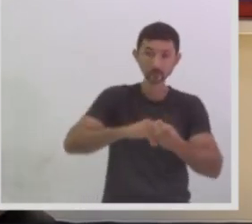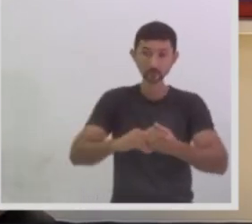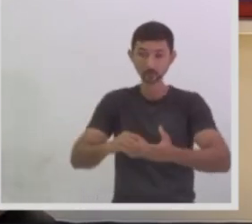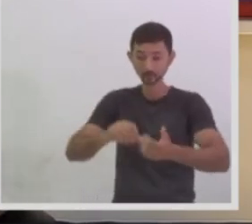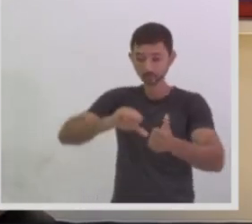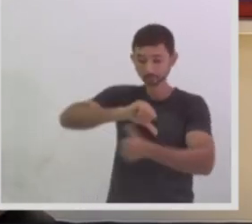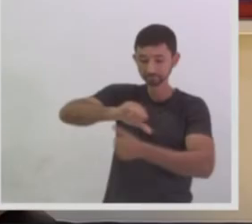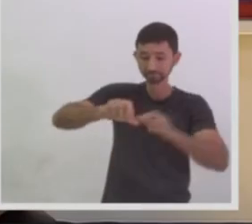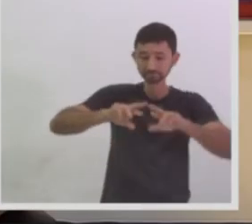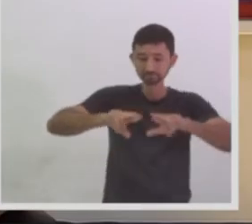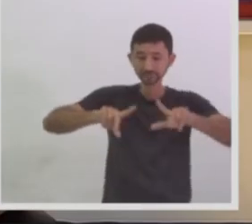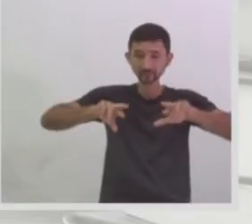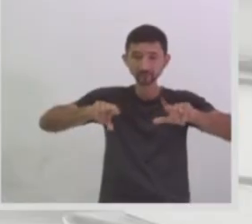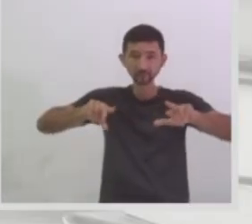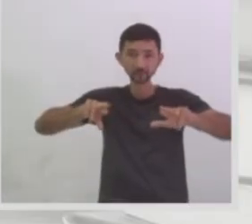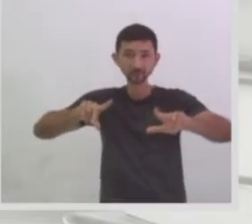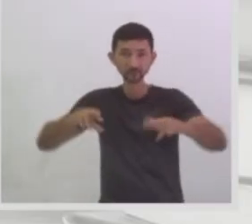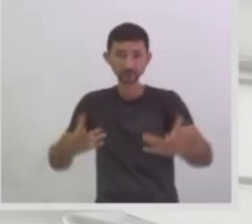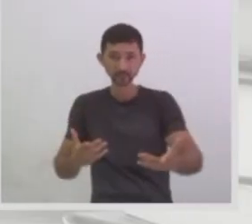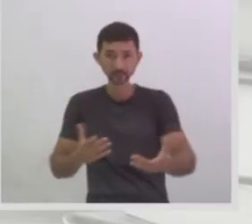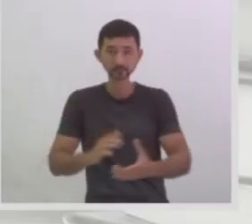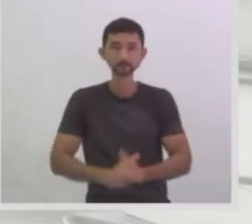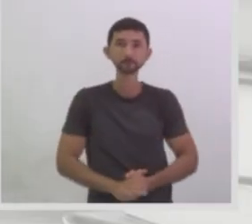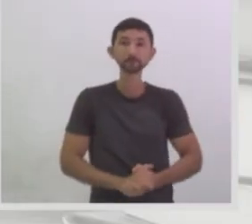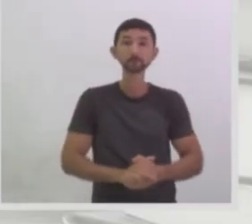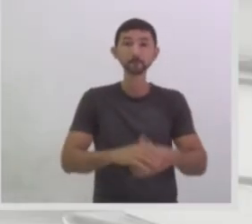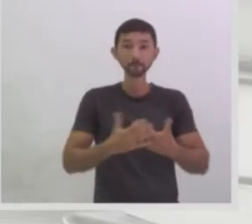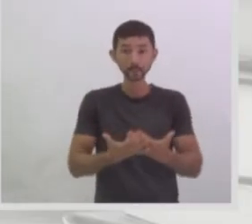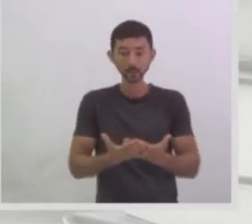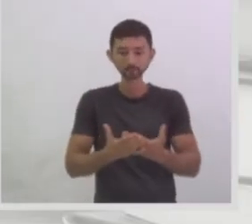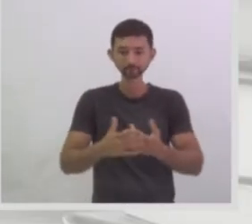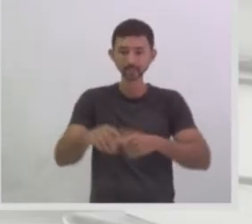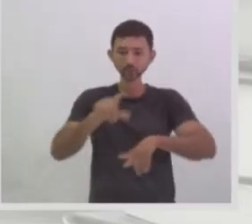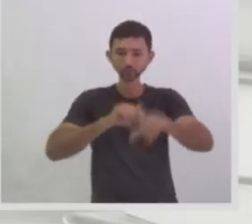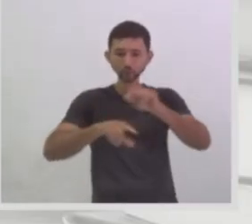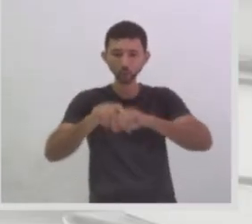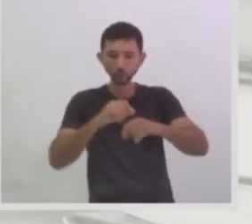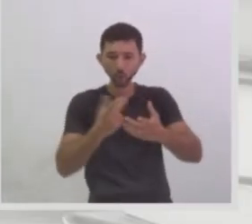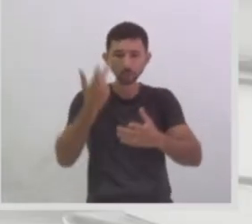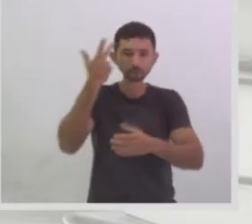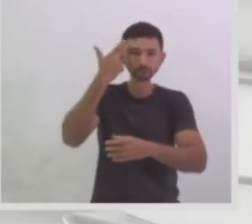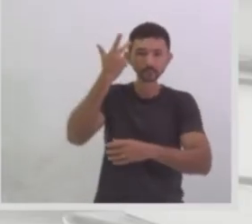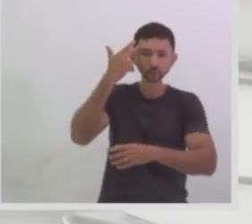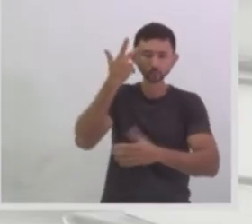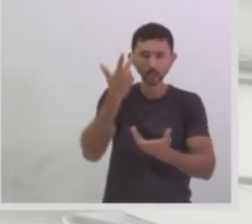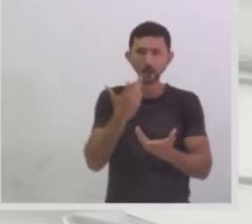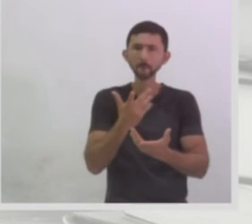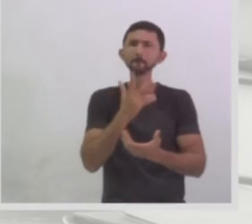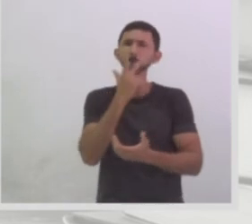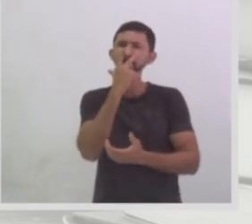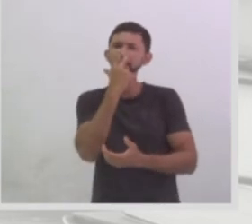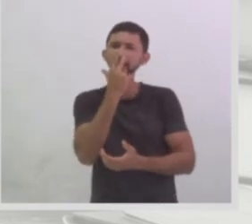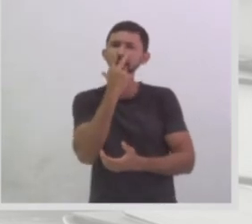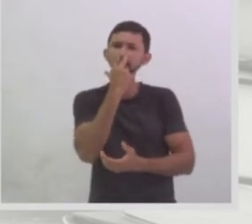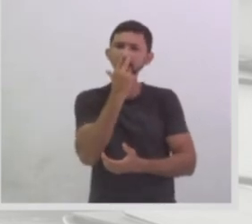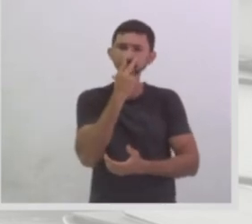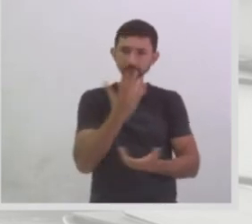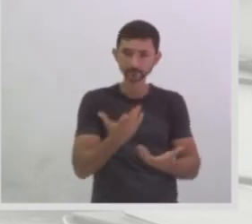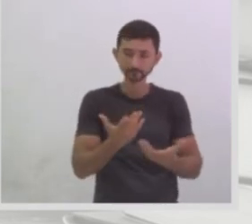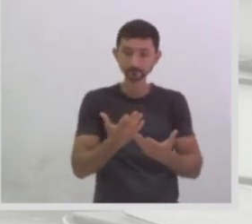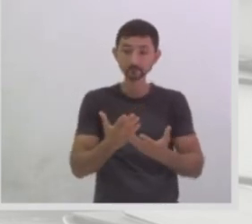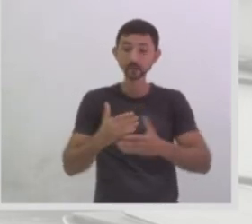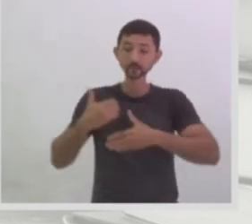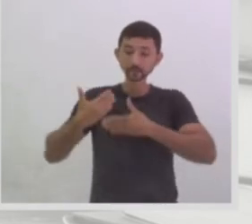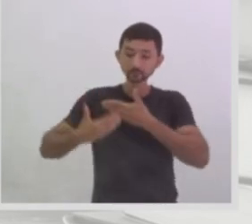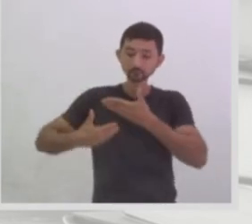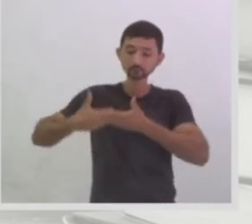atuais. A seleção natural seria um processo, então, similar, parecido, mas que